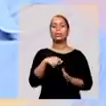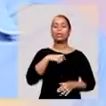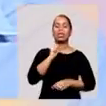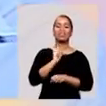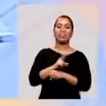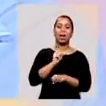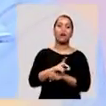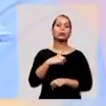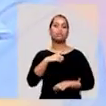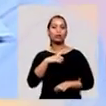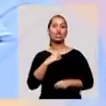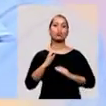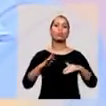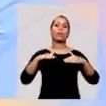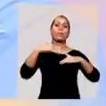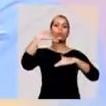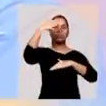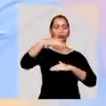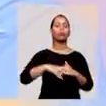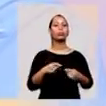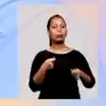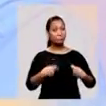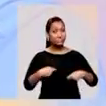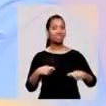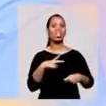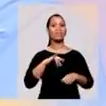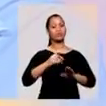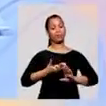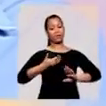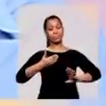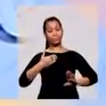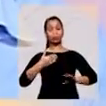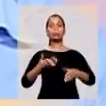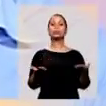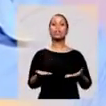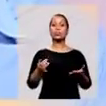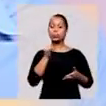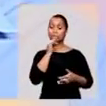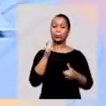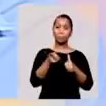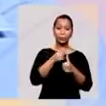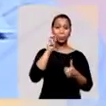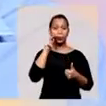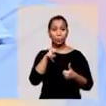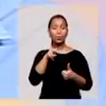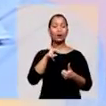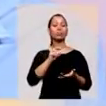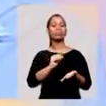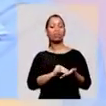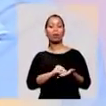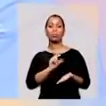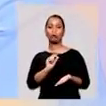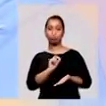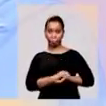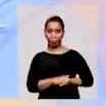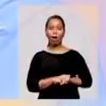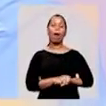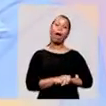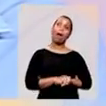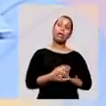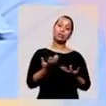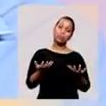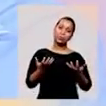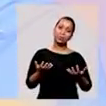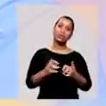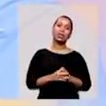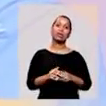uma vaga ali, uma promoção que exige e você vai acabar ficando para trás. Então, olhar primeiro o que está faltando. Muitas vezes eu quero